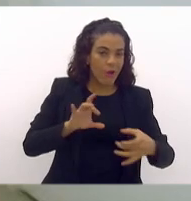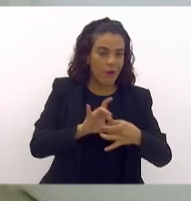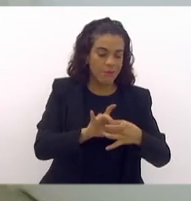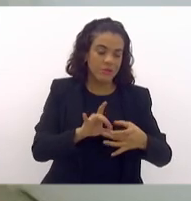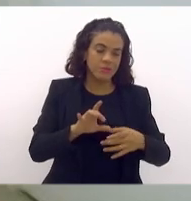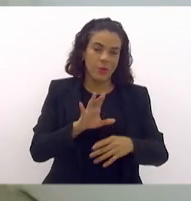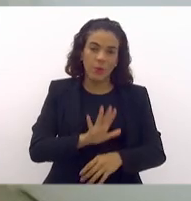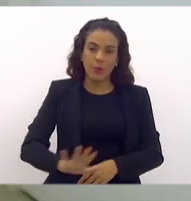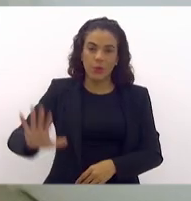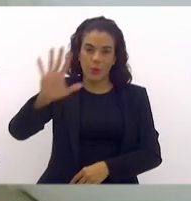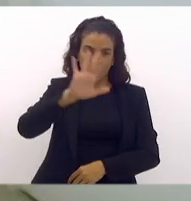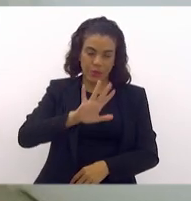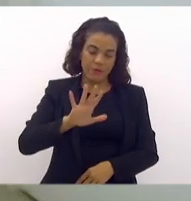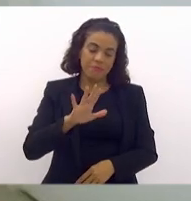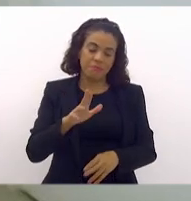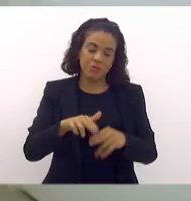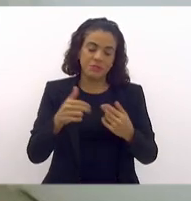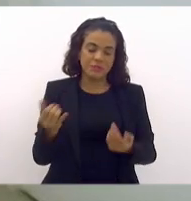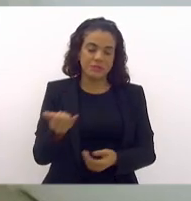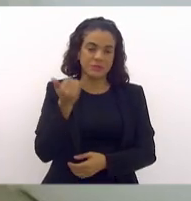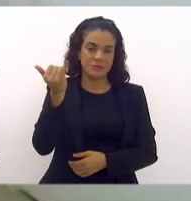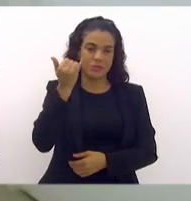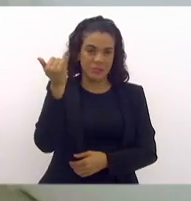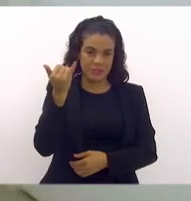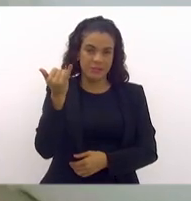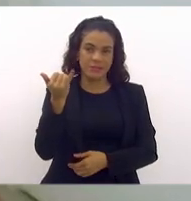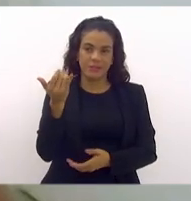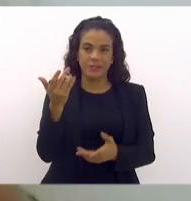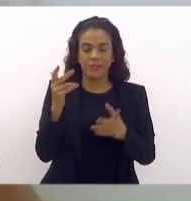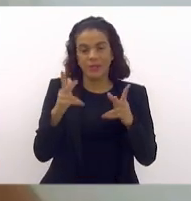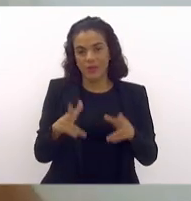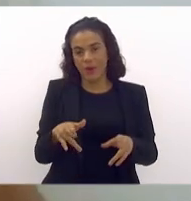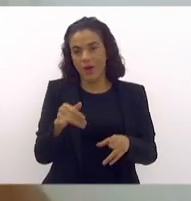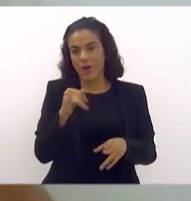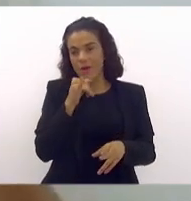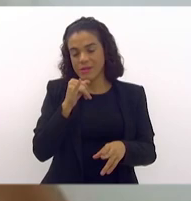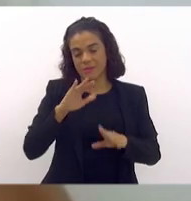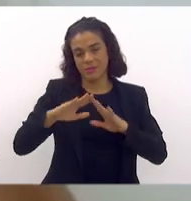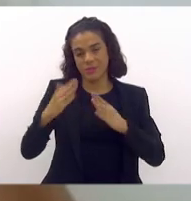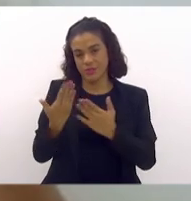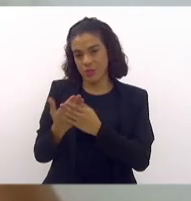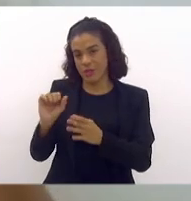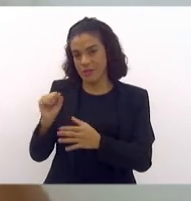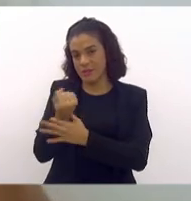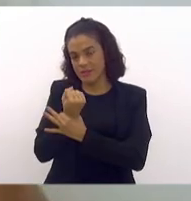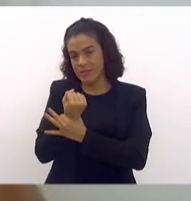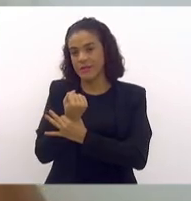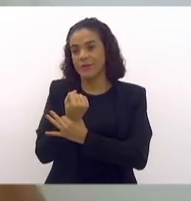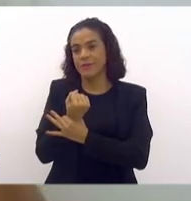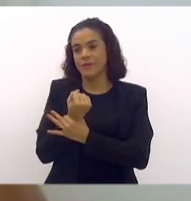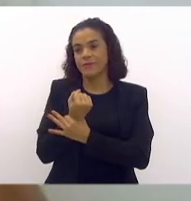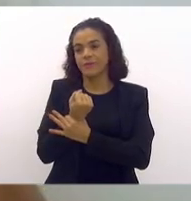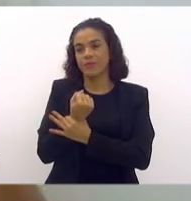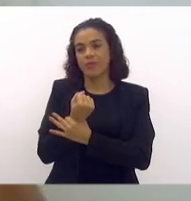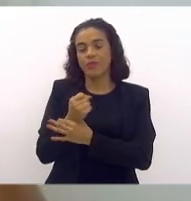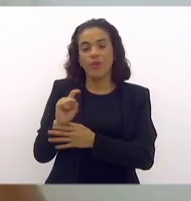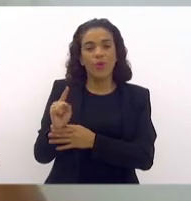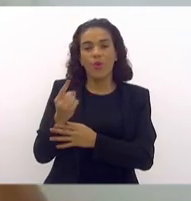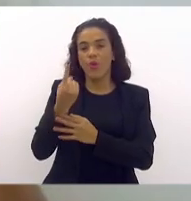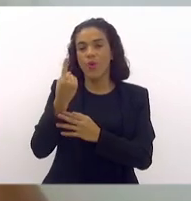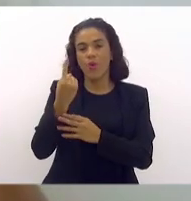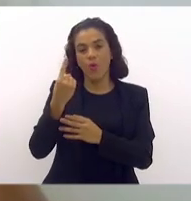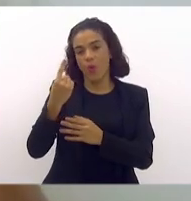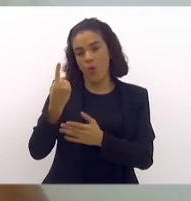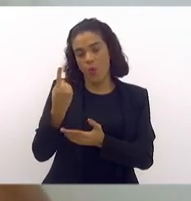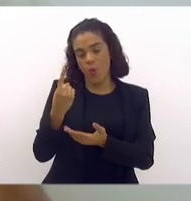unidades. Então, seria muito importante, sim, haver, né, como no caso do Escola Segura, algum órgão que